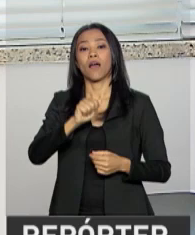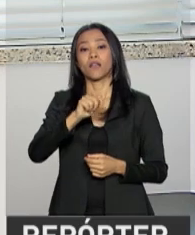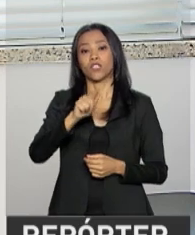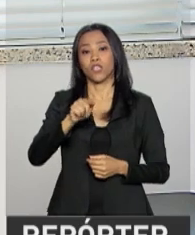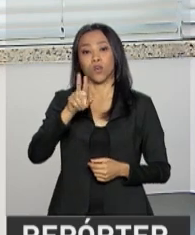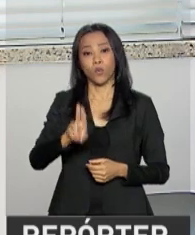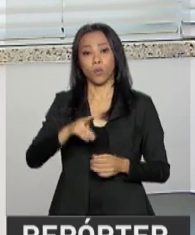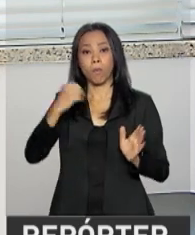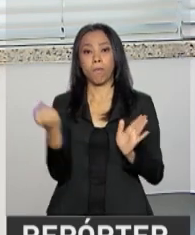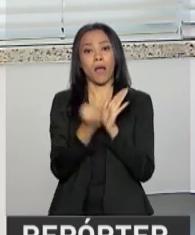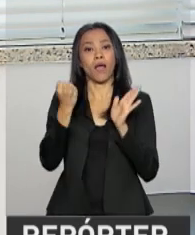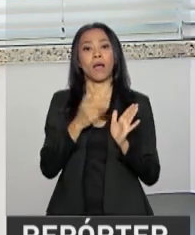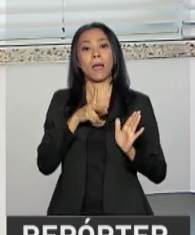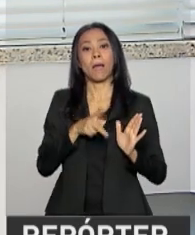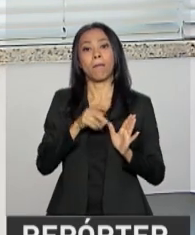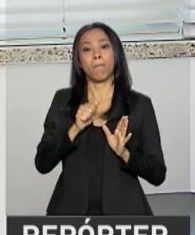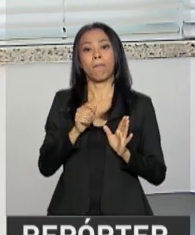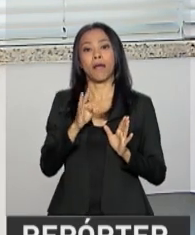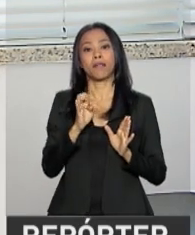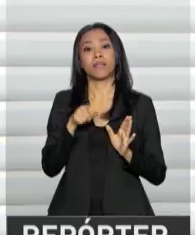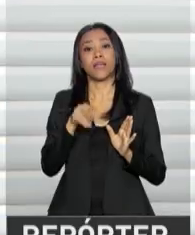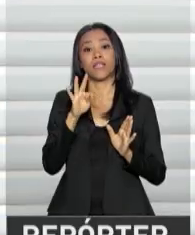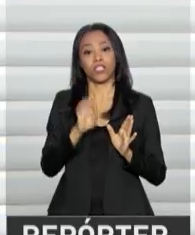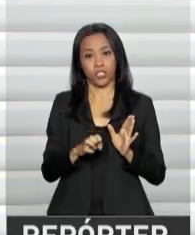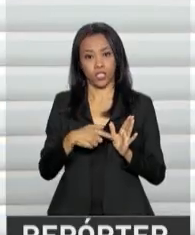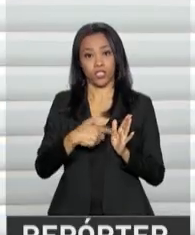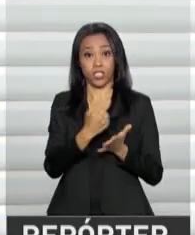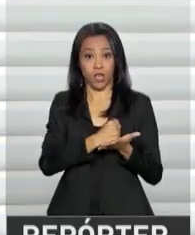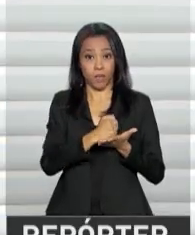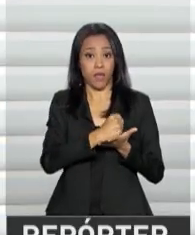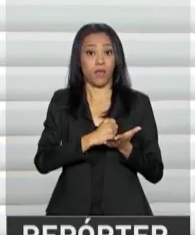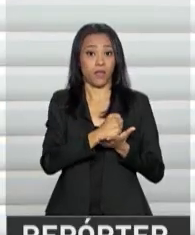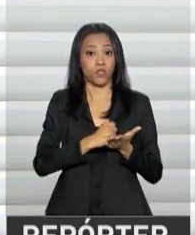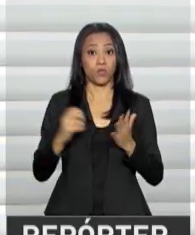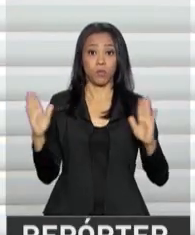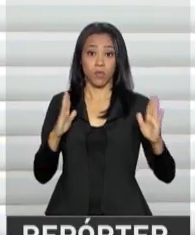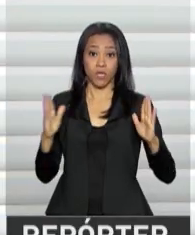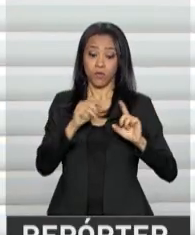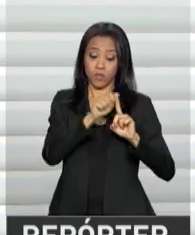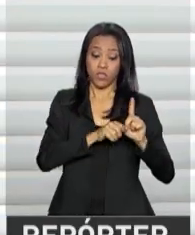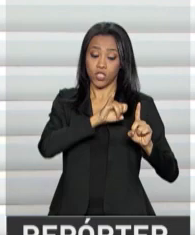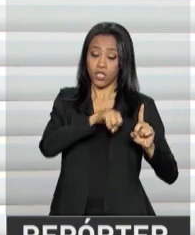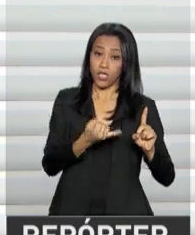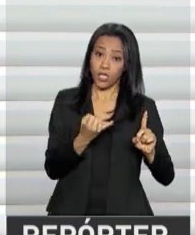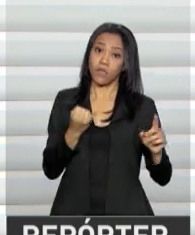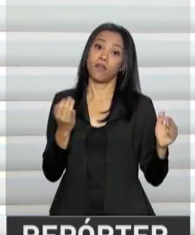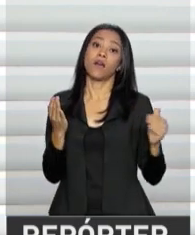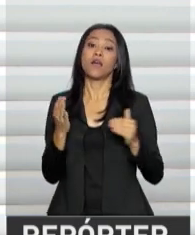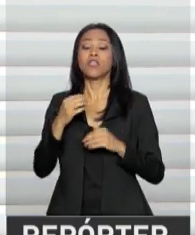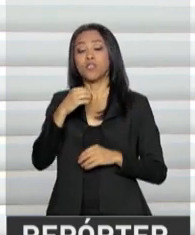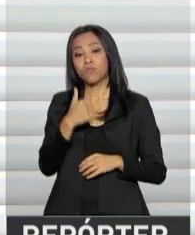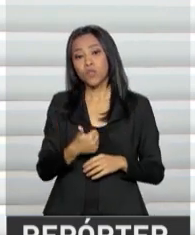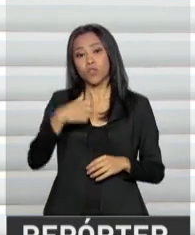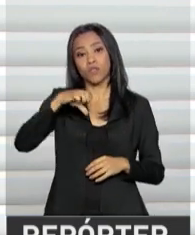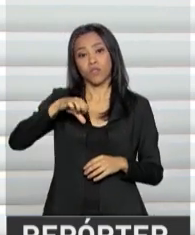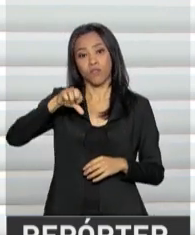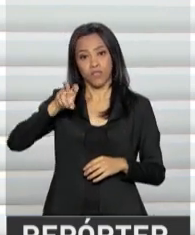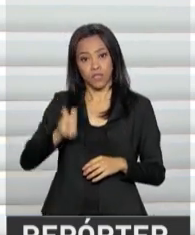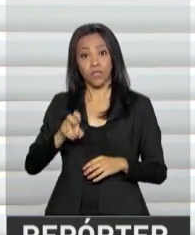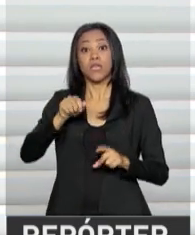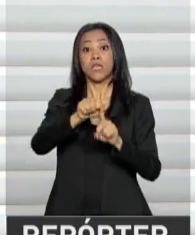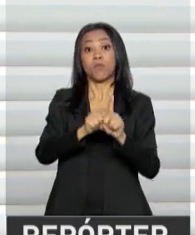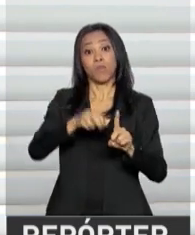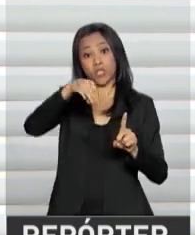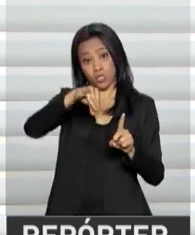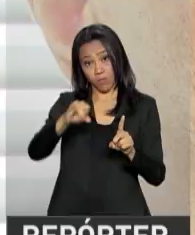patentes de medicamentos e de produtos químicos registradas entre janeiro de 1995 e maio de